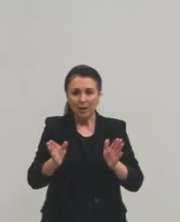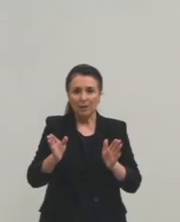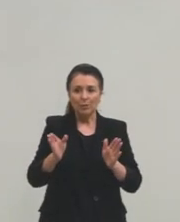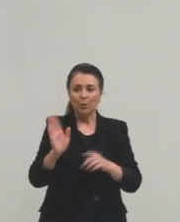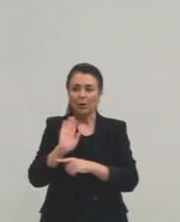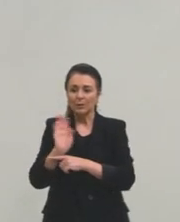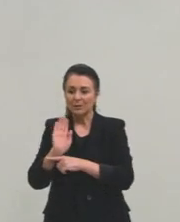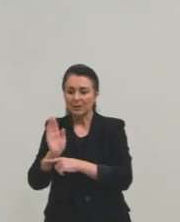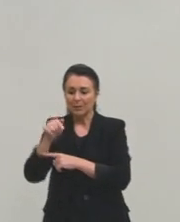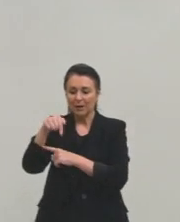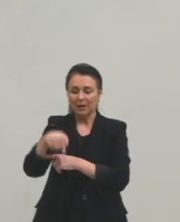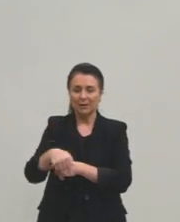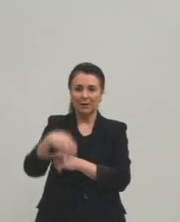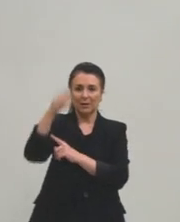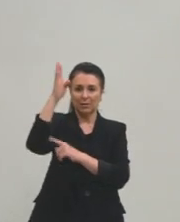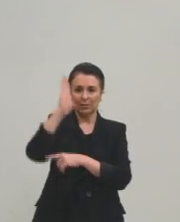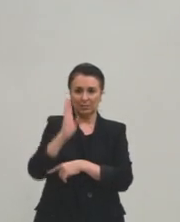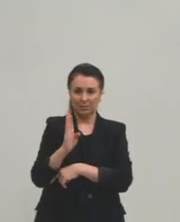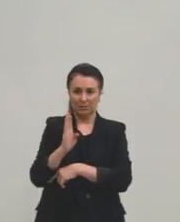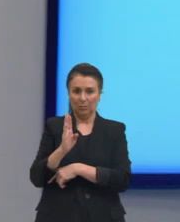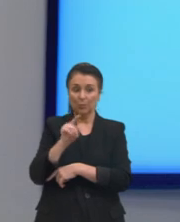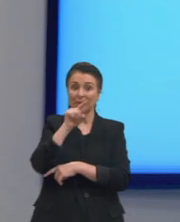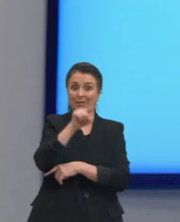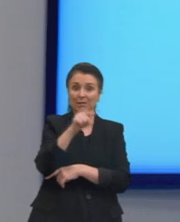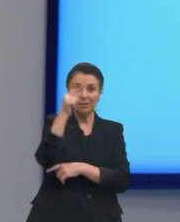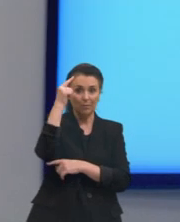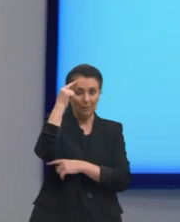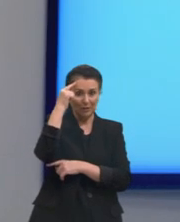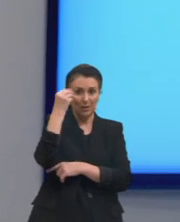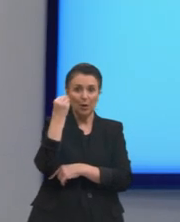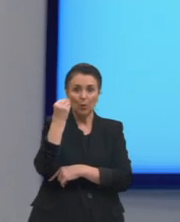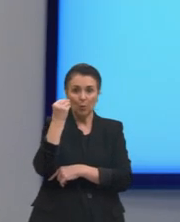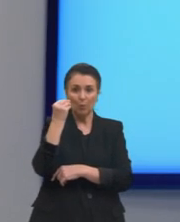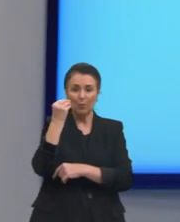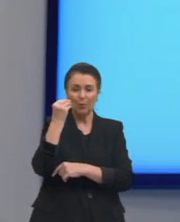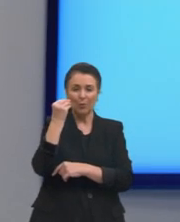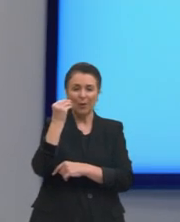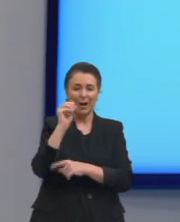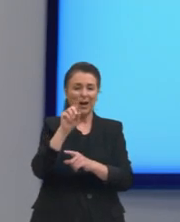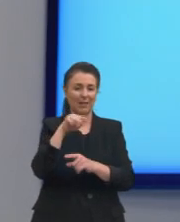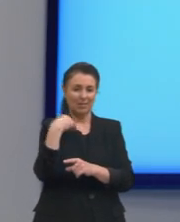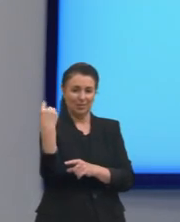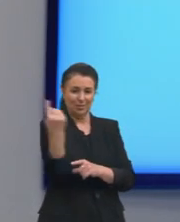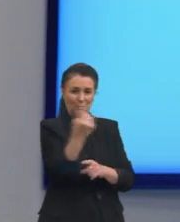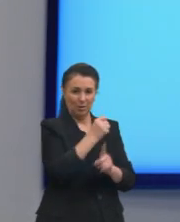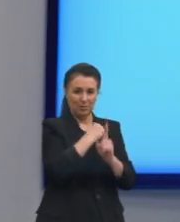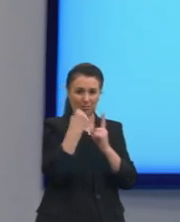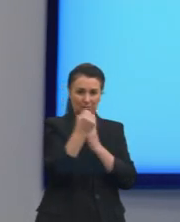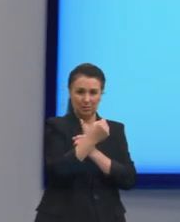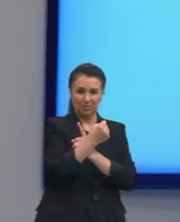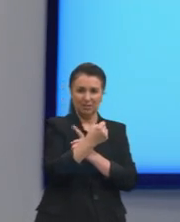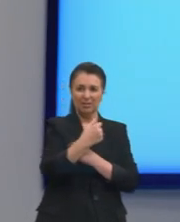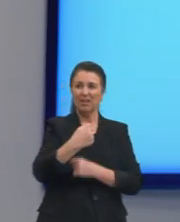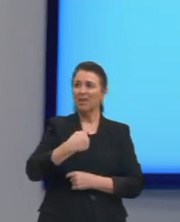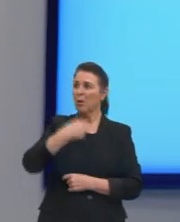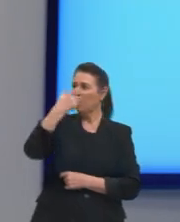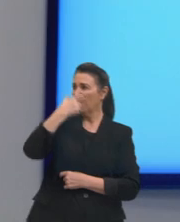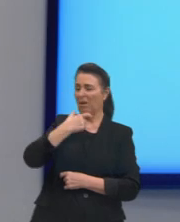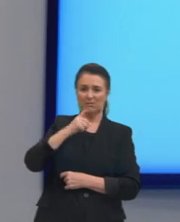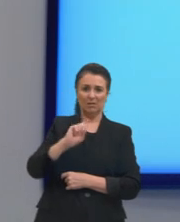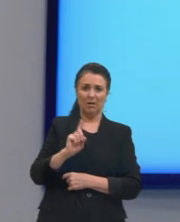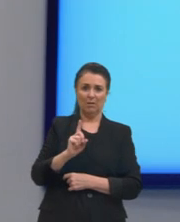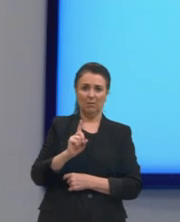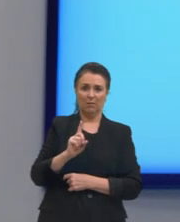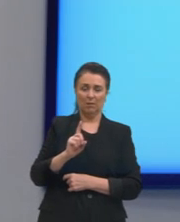no Brasil sobre o que ele pensa de como é construída nossa sociedade e aí não é eu acho ele não acha nada